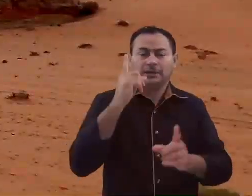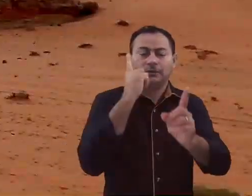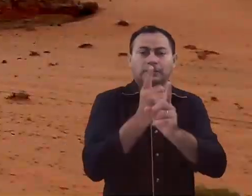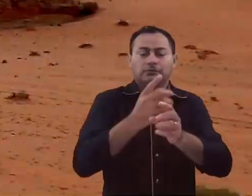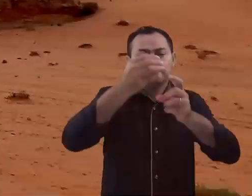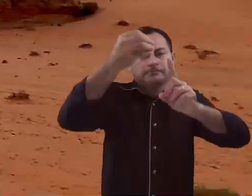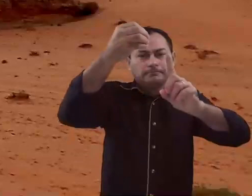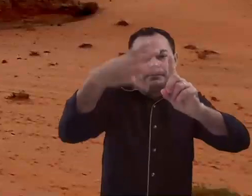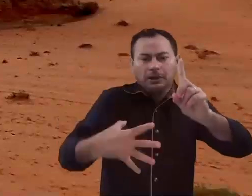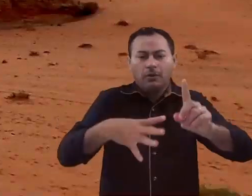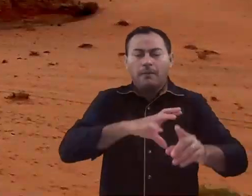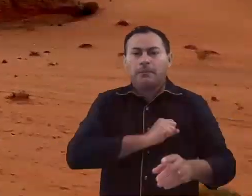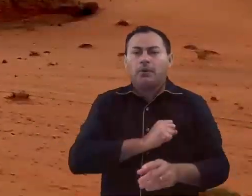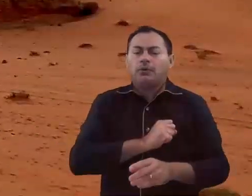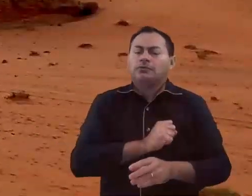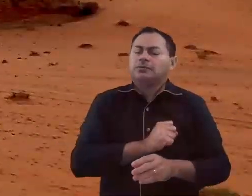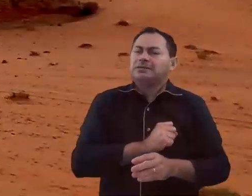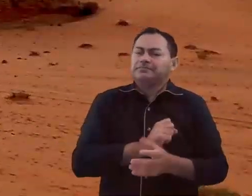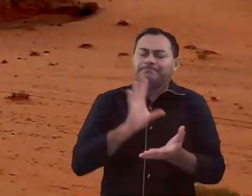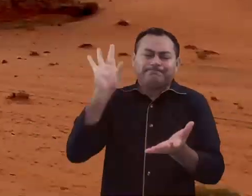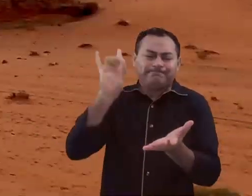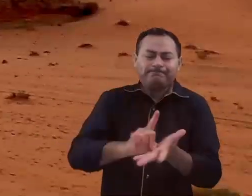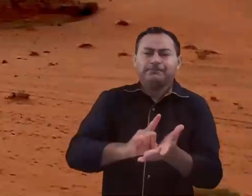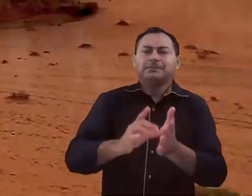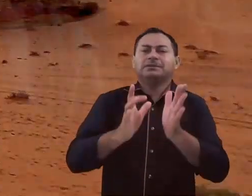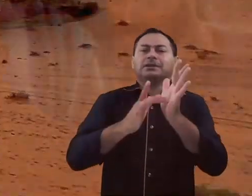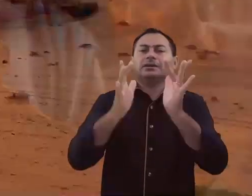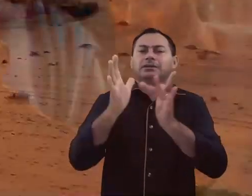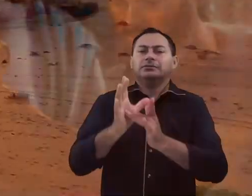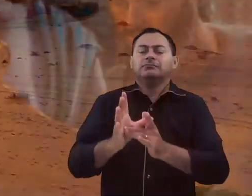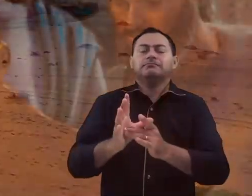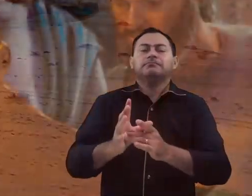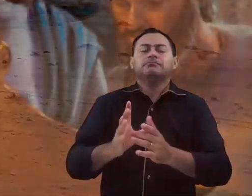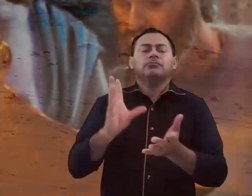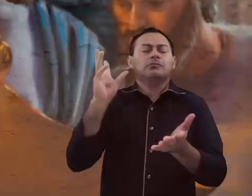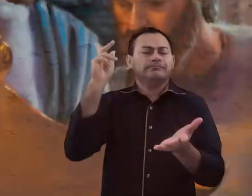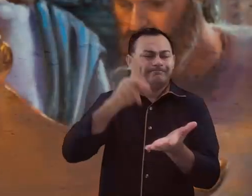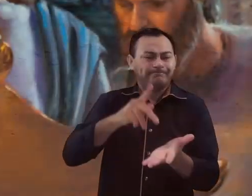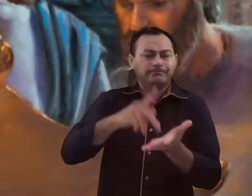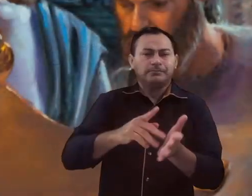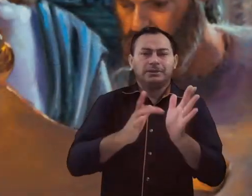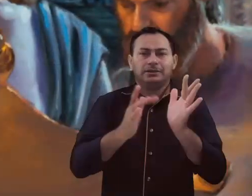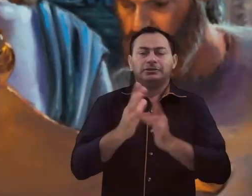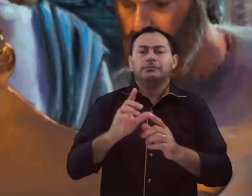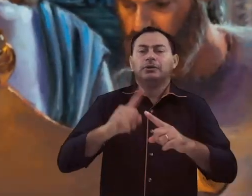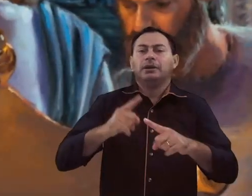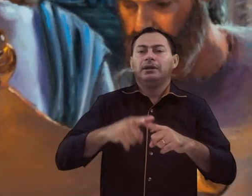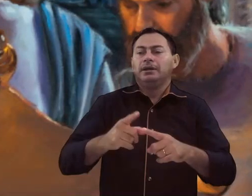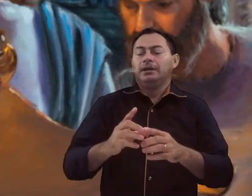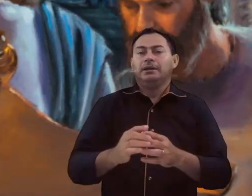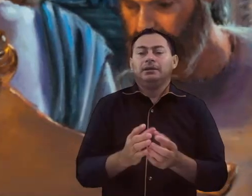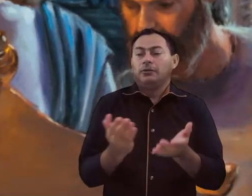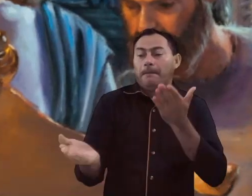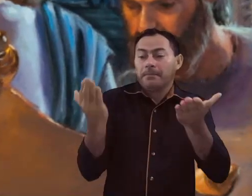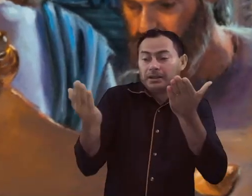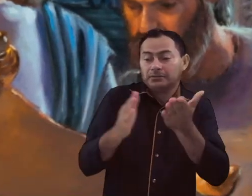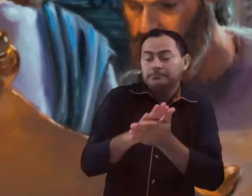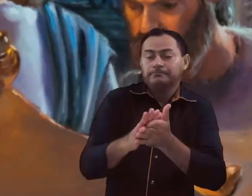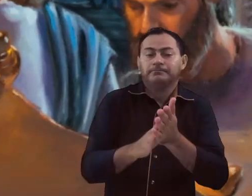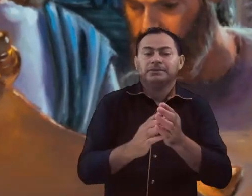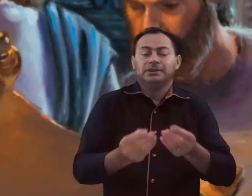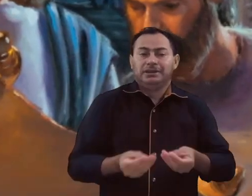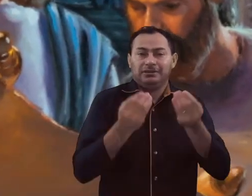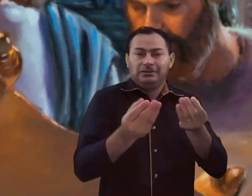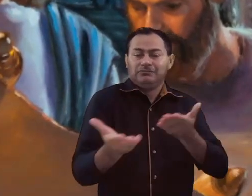qual encontramos a descrição do amor indestrutível de Cristo. Indestrutível porque é incondicional e não se baseia